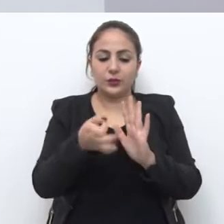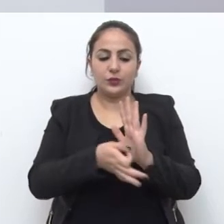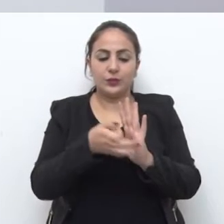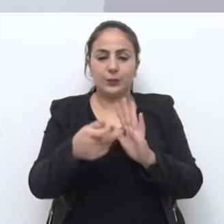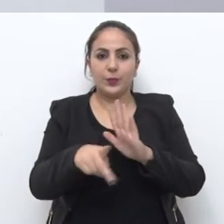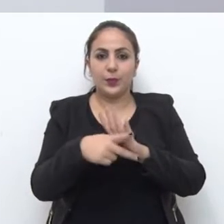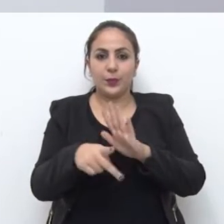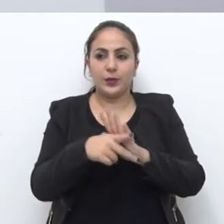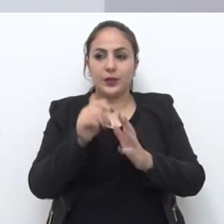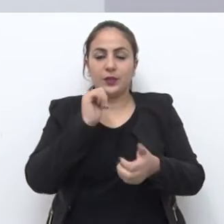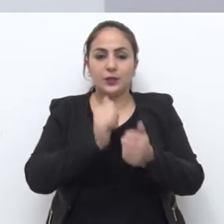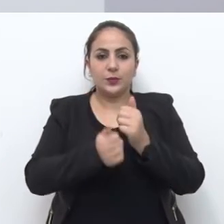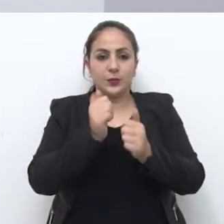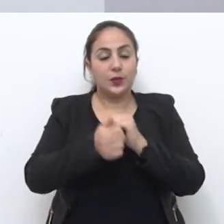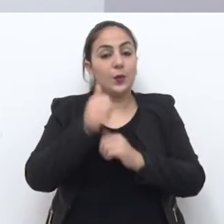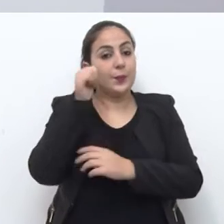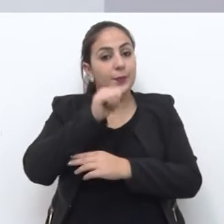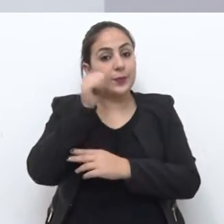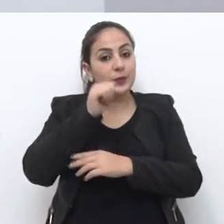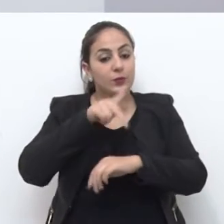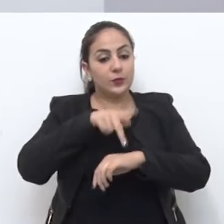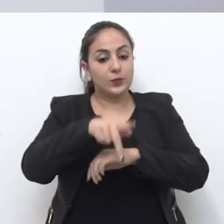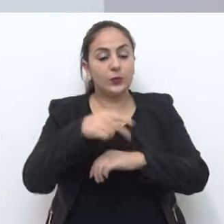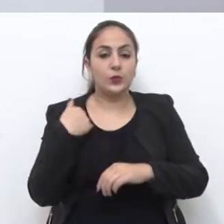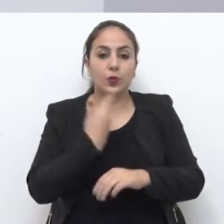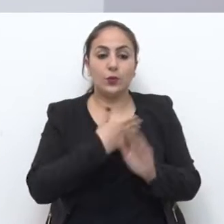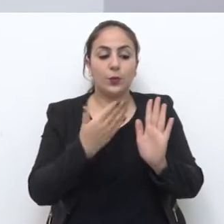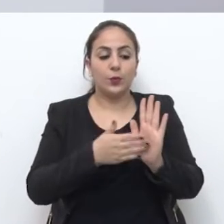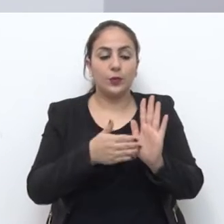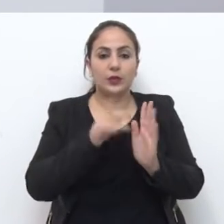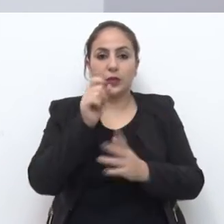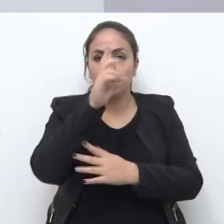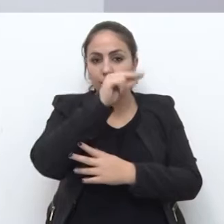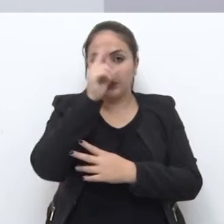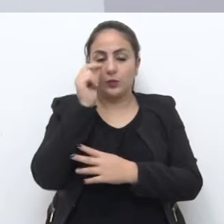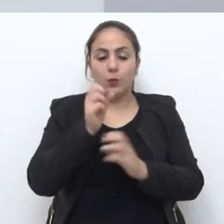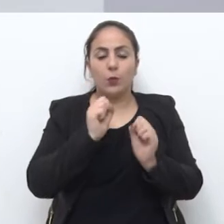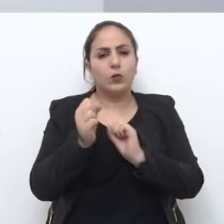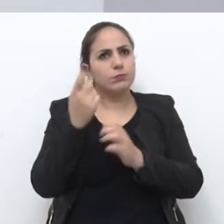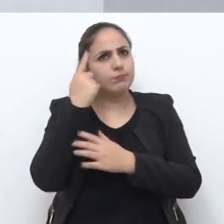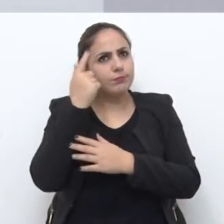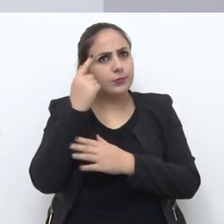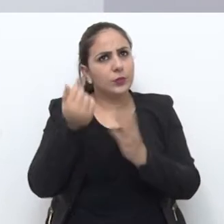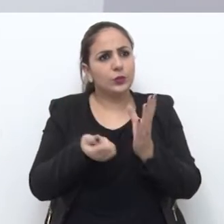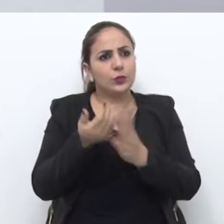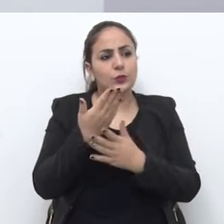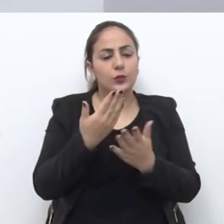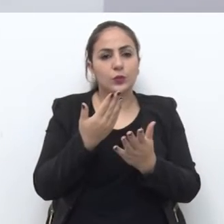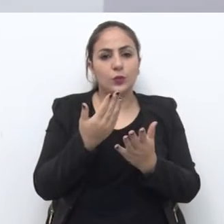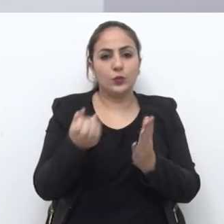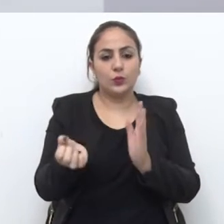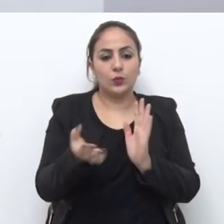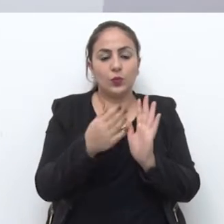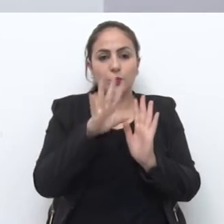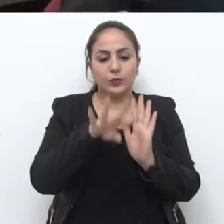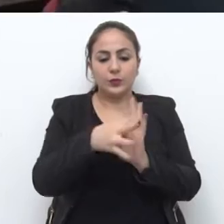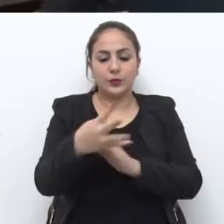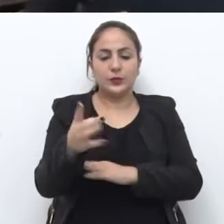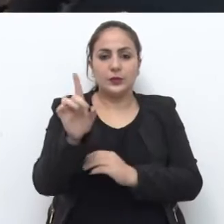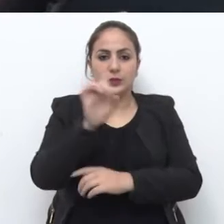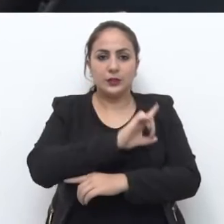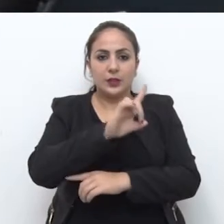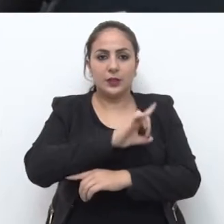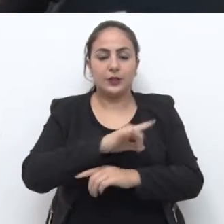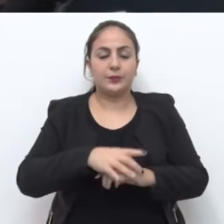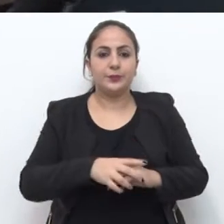sugestão das jogadoras de futebol aqui de Passo Fundo e estamos propondo então que o Executivo possa estudar, elaborar lá um calendário, abrir inscrições.